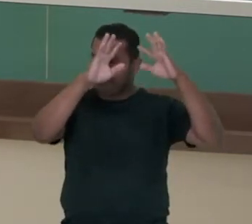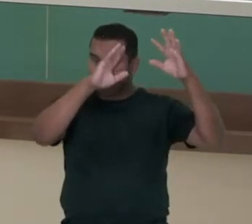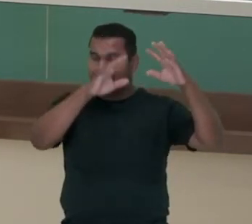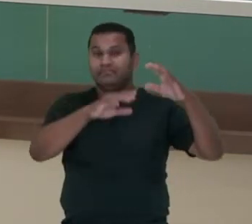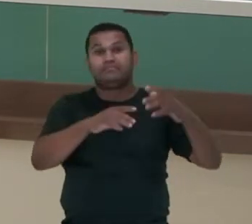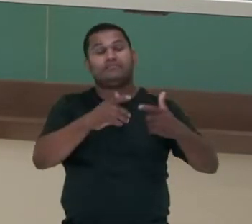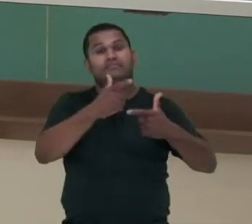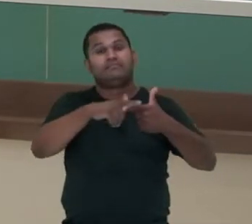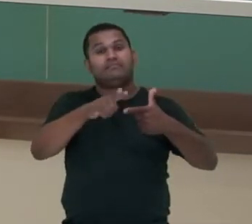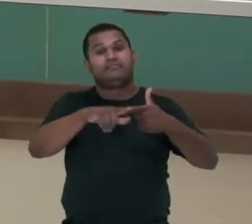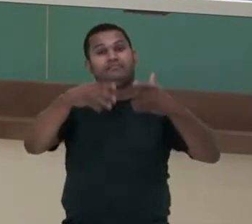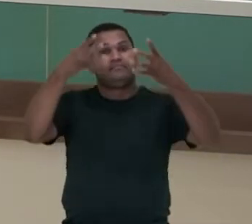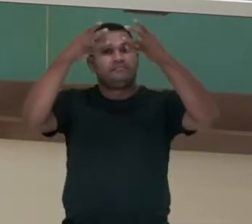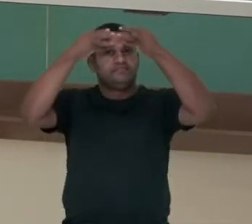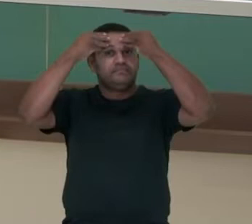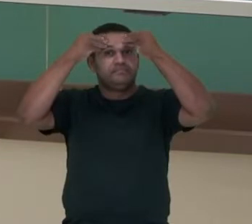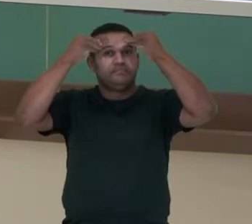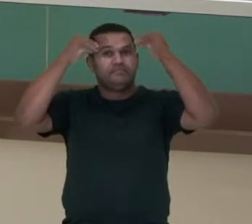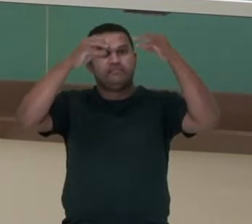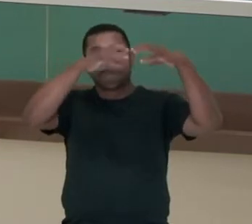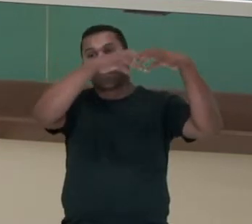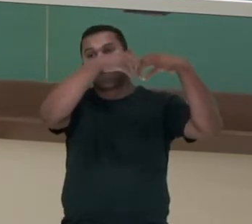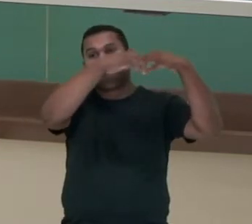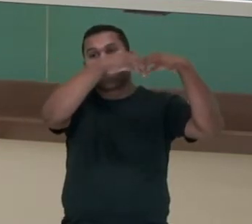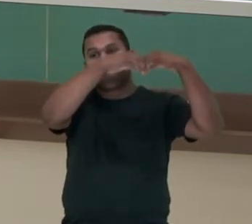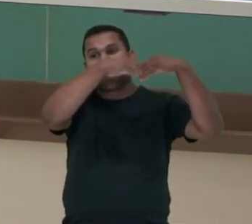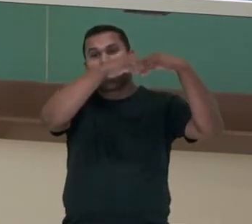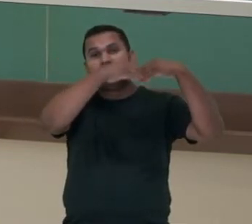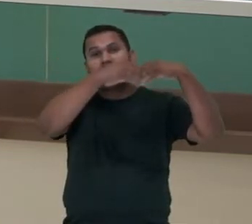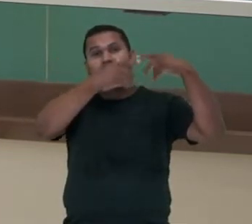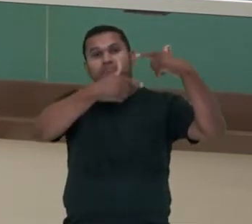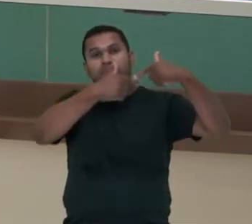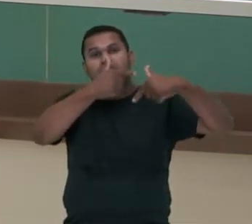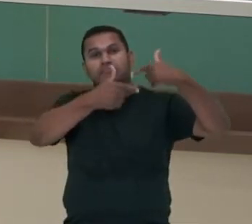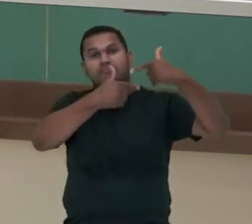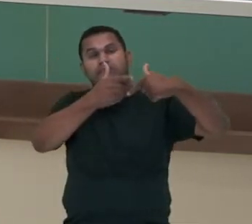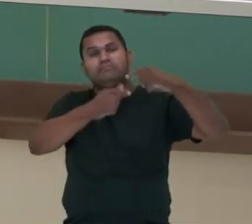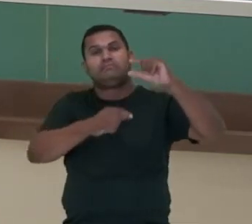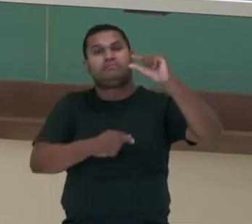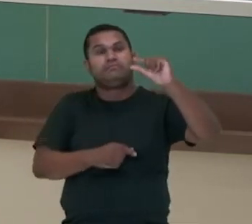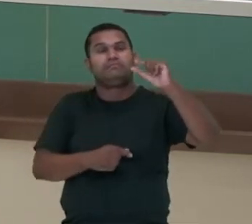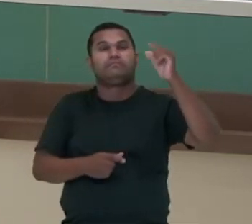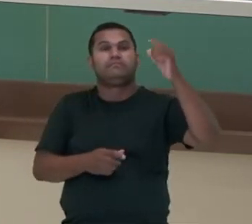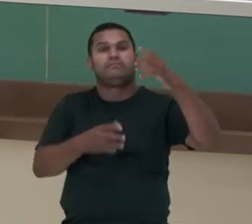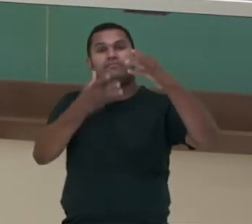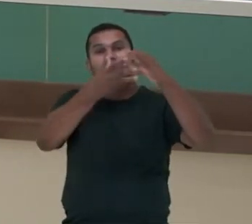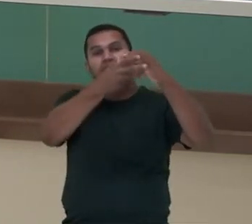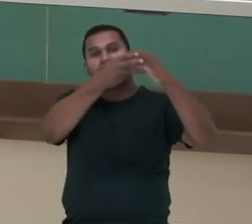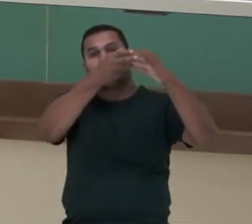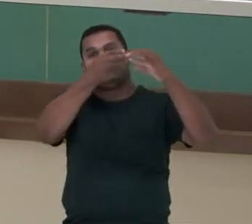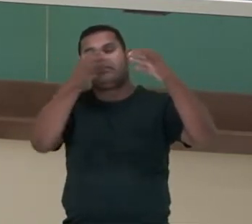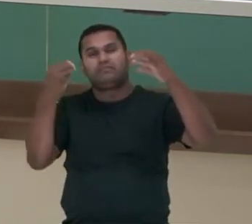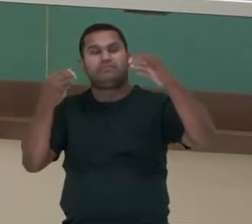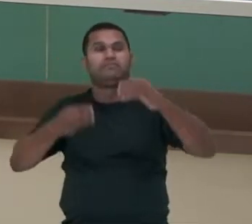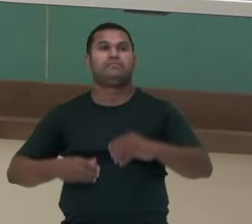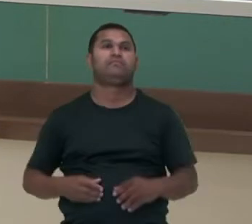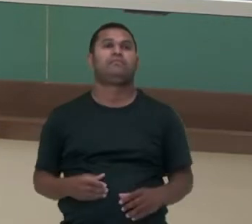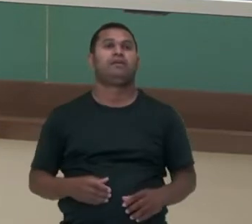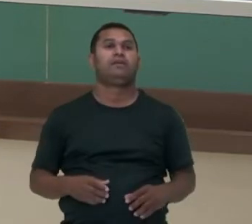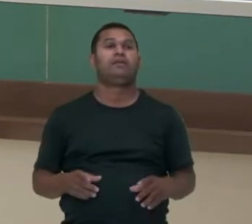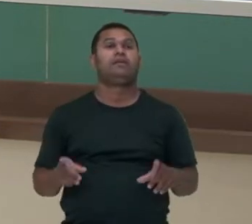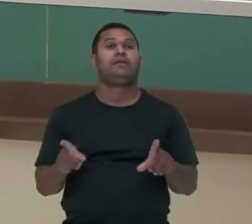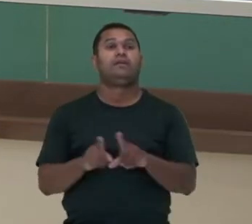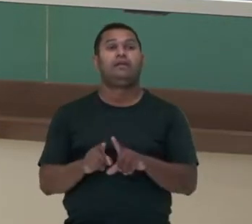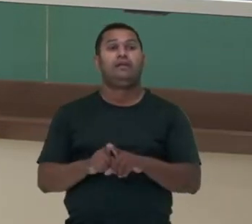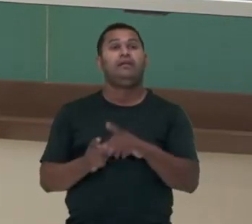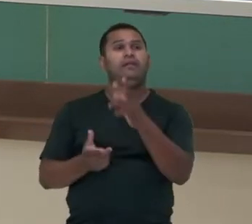avançada, problemas na tireoide, né, ali em glândulas como, por exemplo, a hipófise, distúrbios do coração,